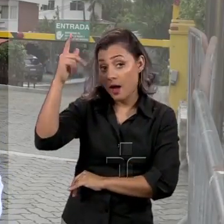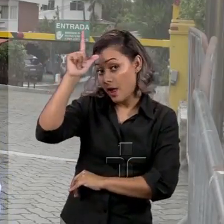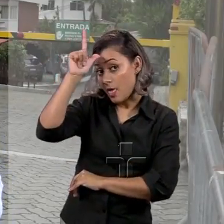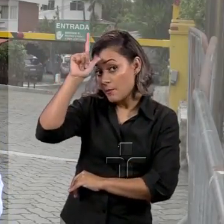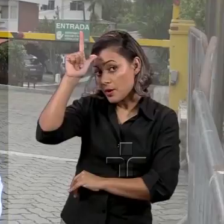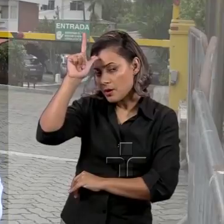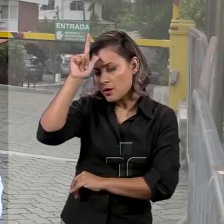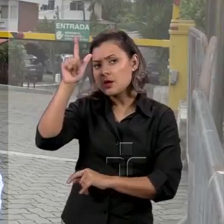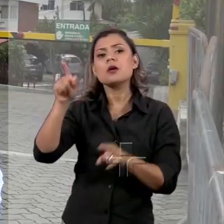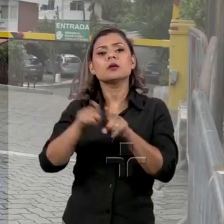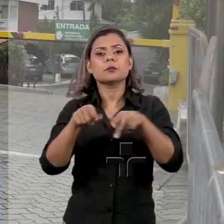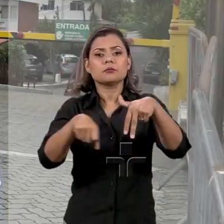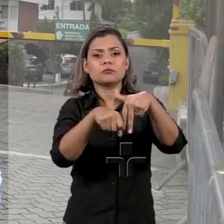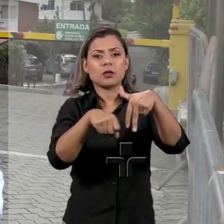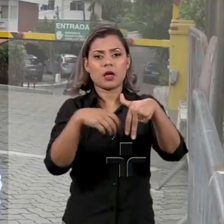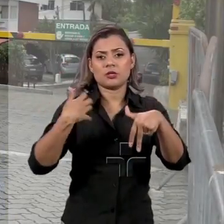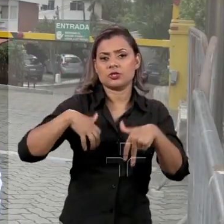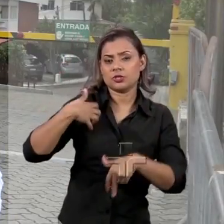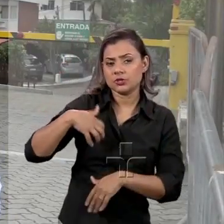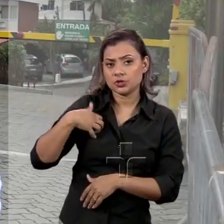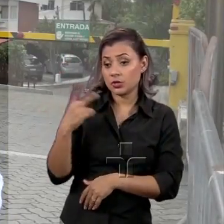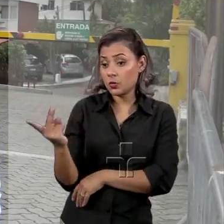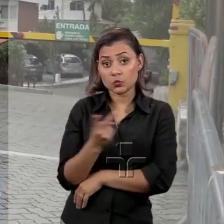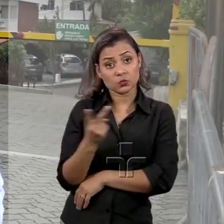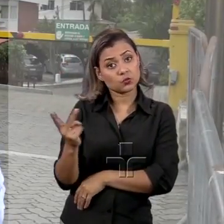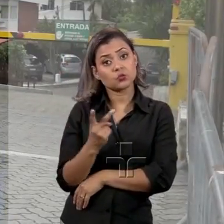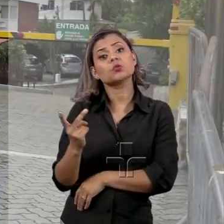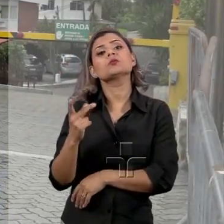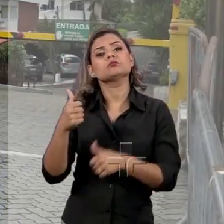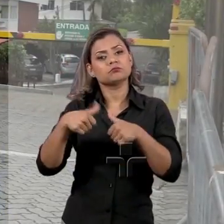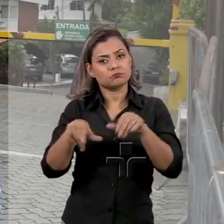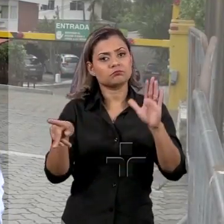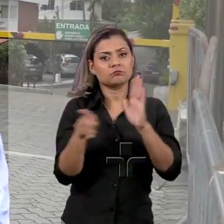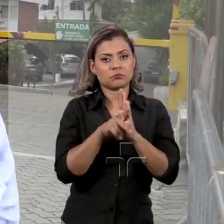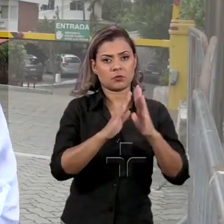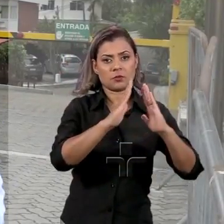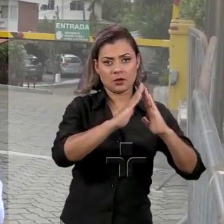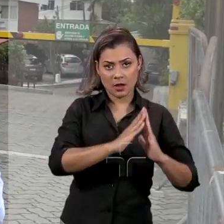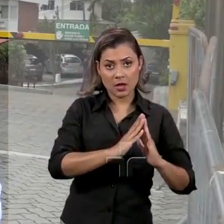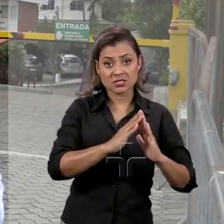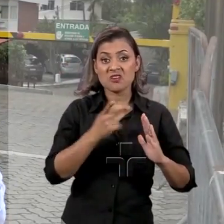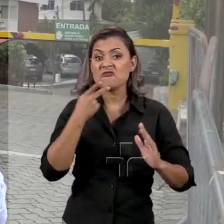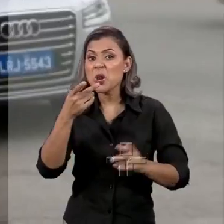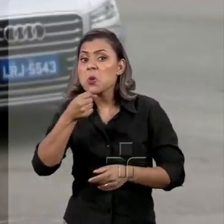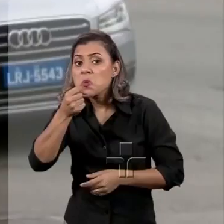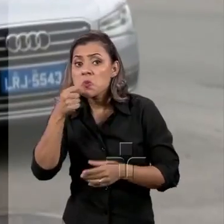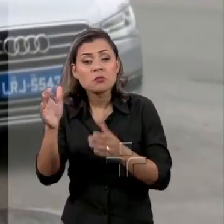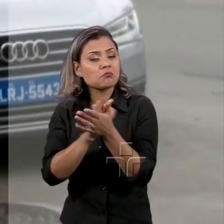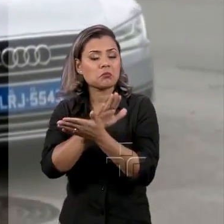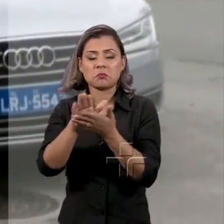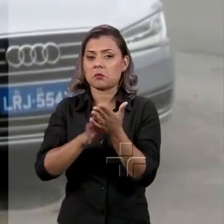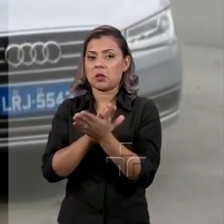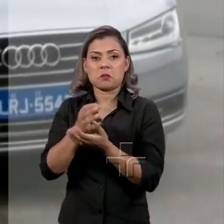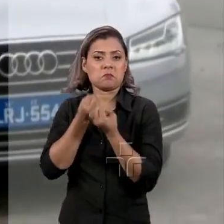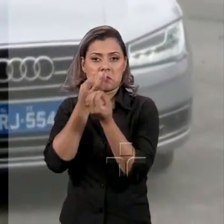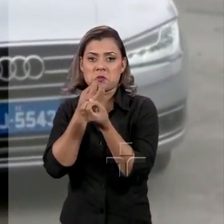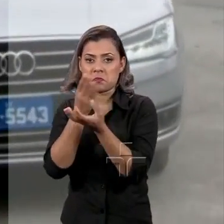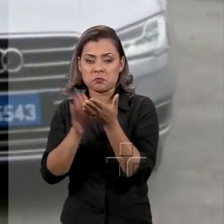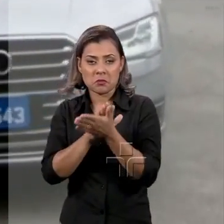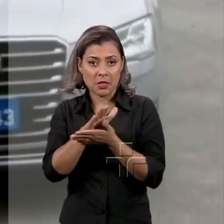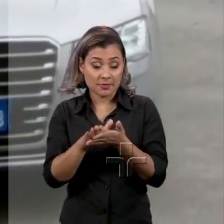o embaixador da Argentina. Ambos saíram aqui da residência de Bolsonaro sem falar com a imprensa. Os encontros com